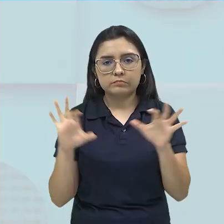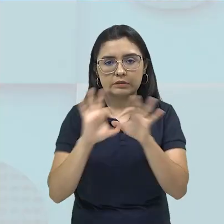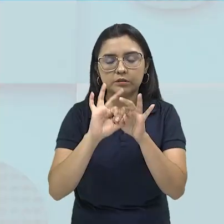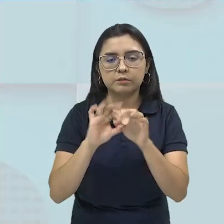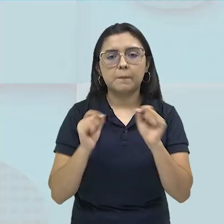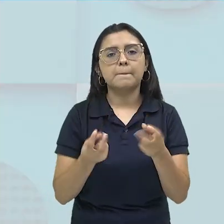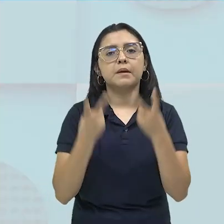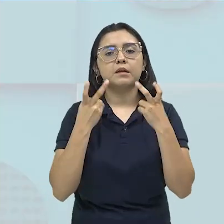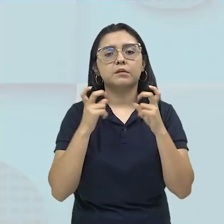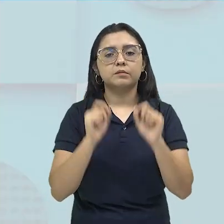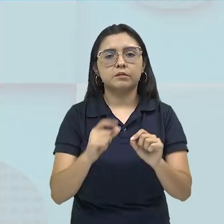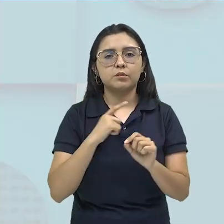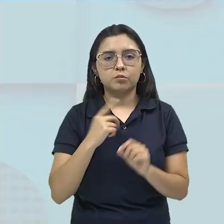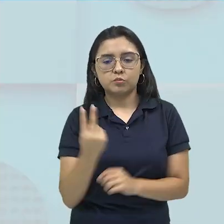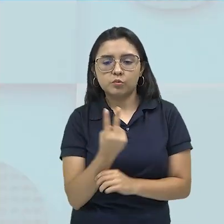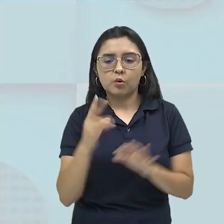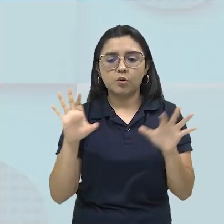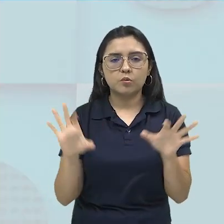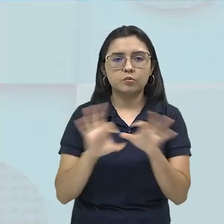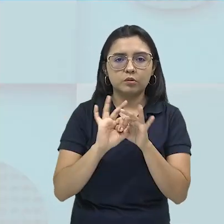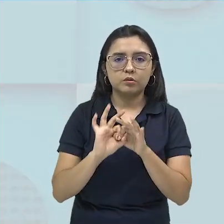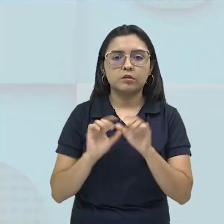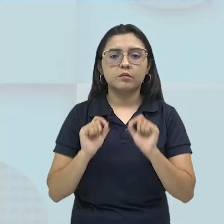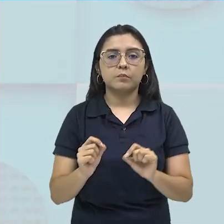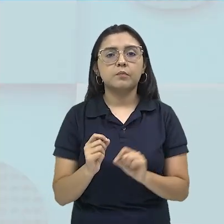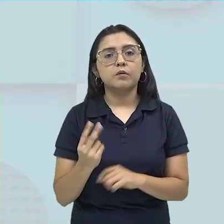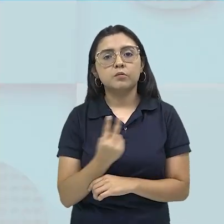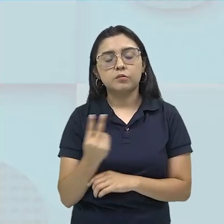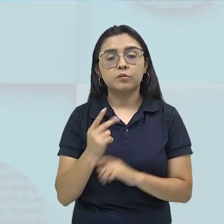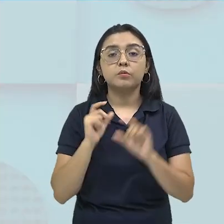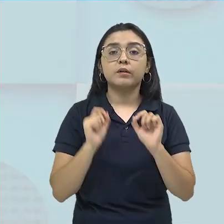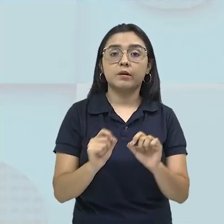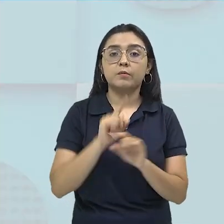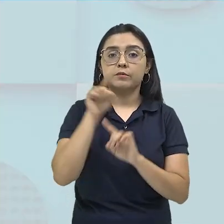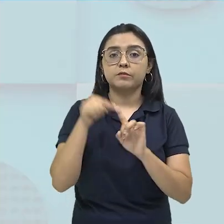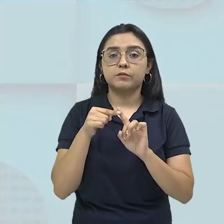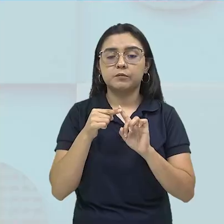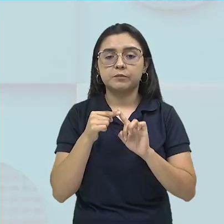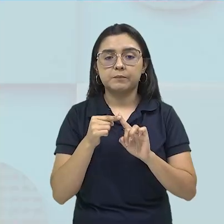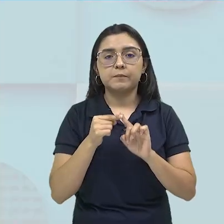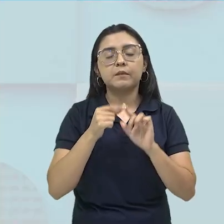que ele fala assim, que tem uma união intrínseca, porque eles estão ligados ali através do